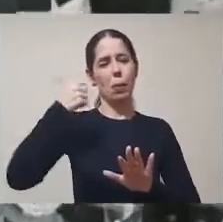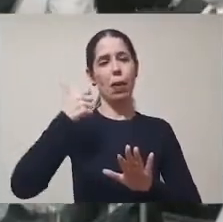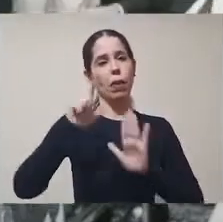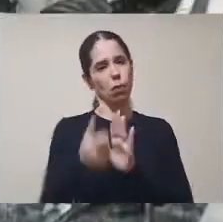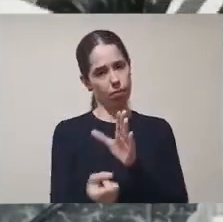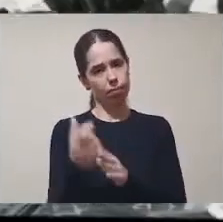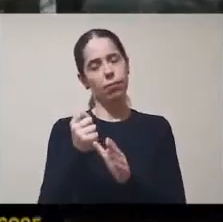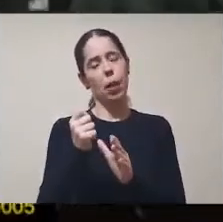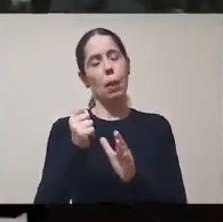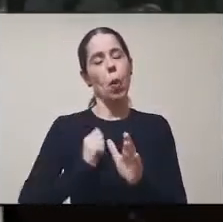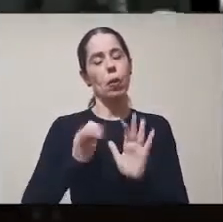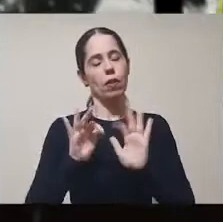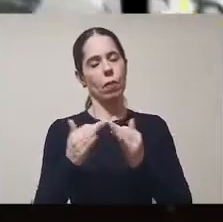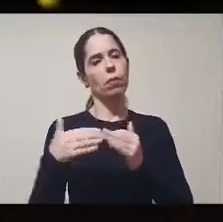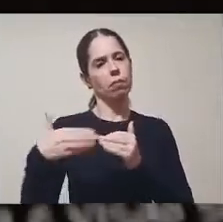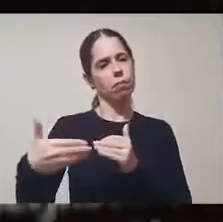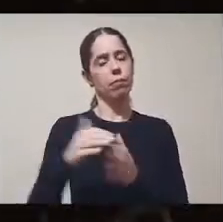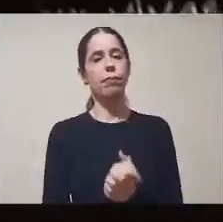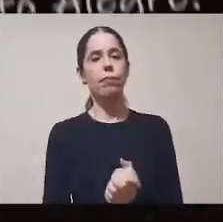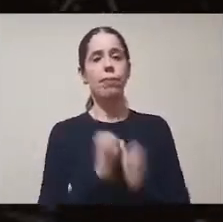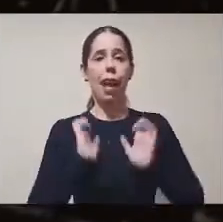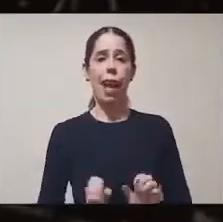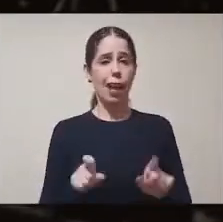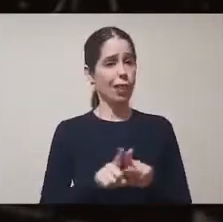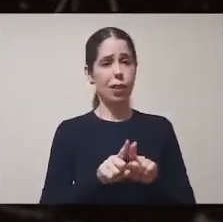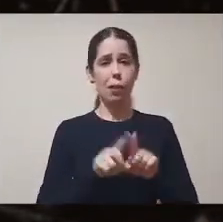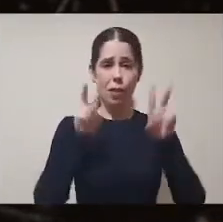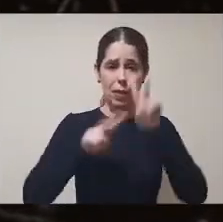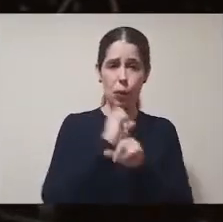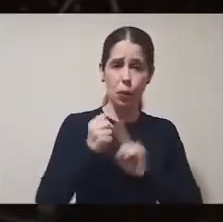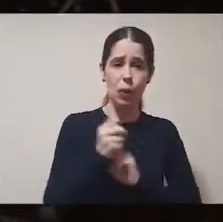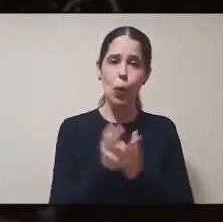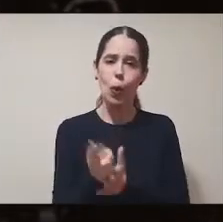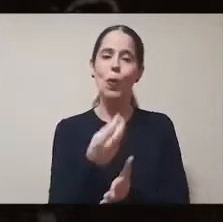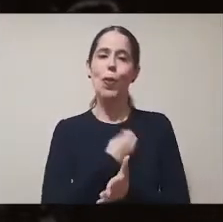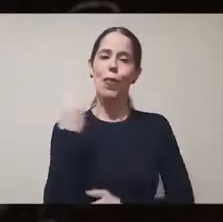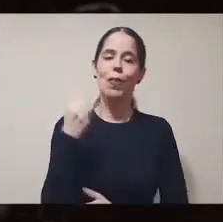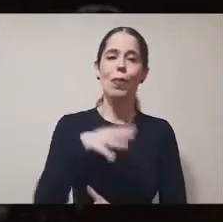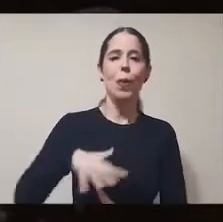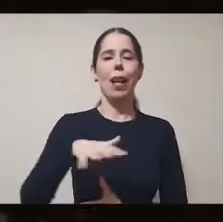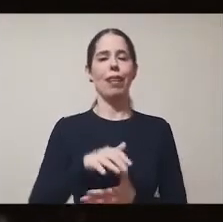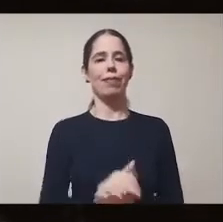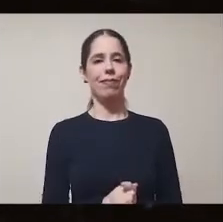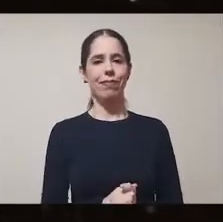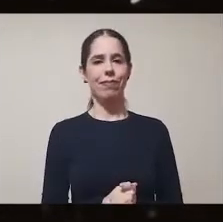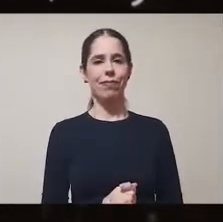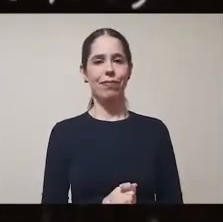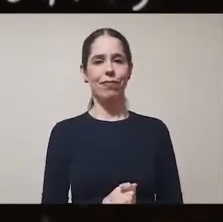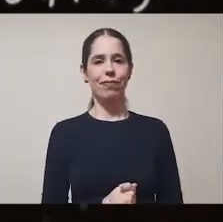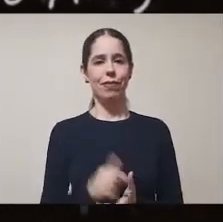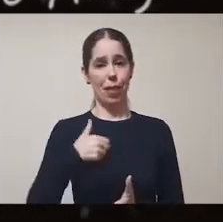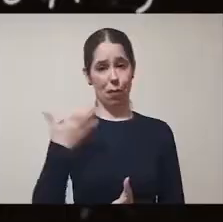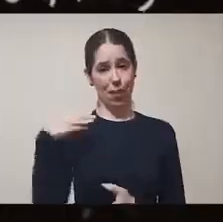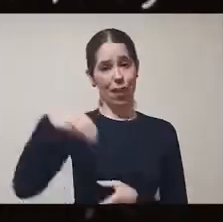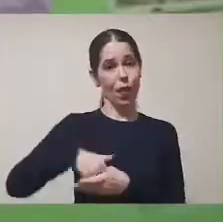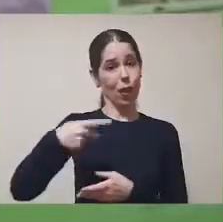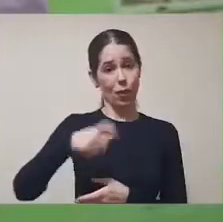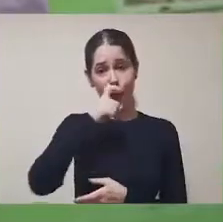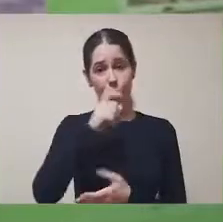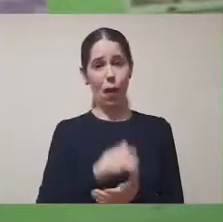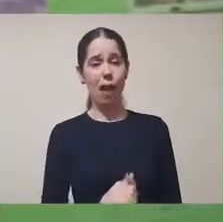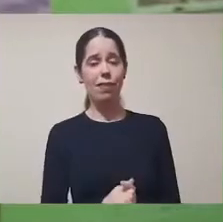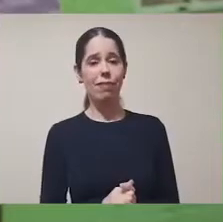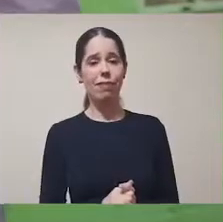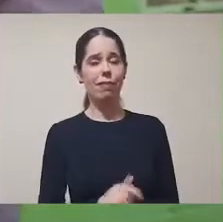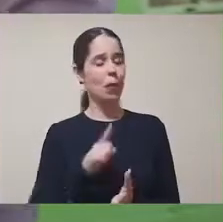Escola, embrião do Bolsa Família. Ética e visão social que seguem vivas em Porto Alegre.